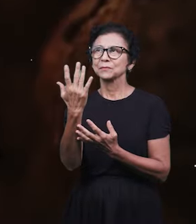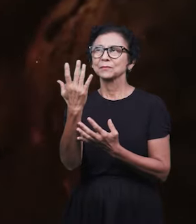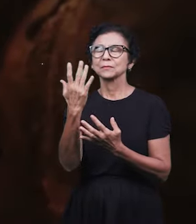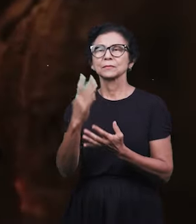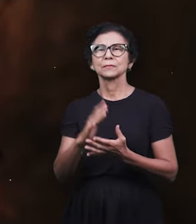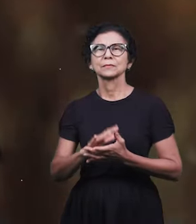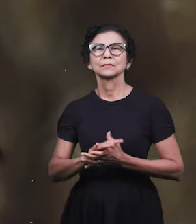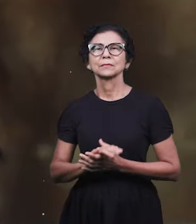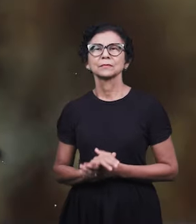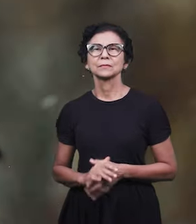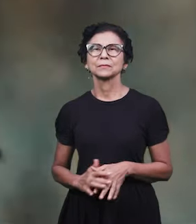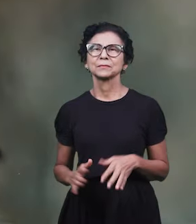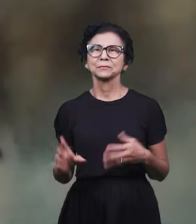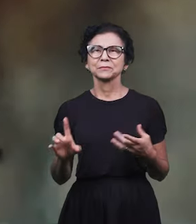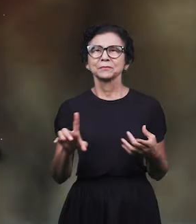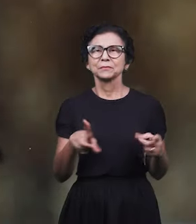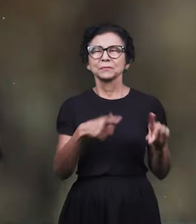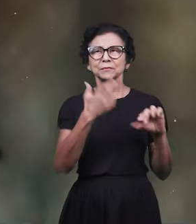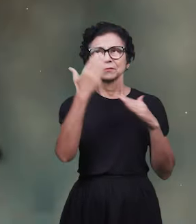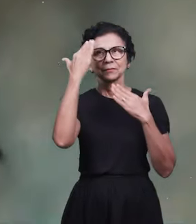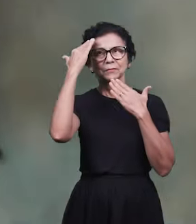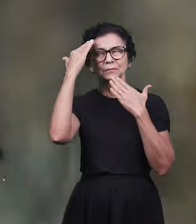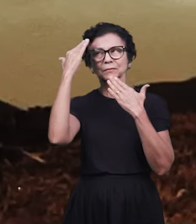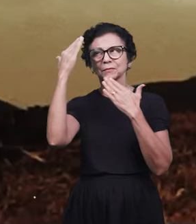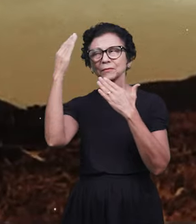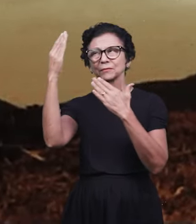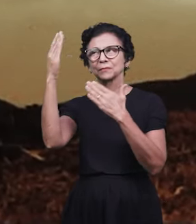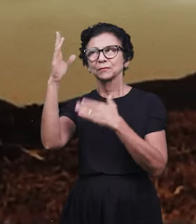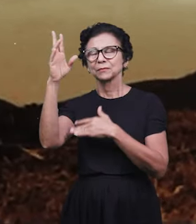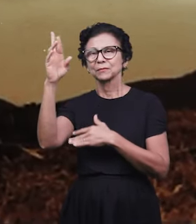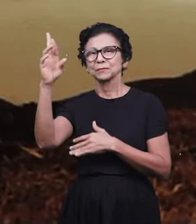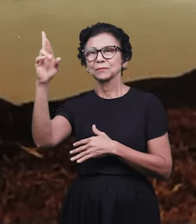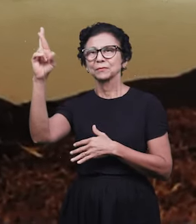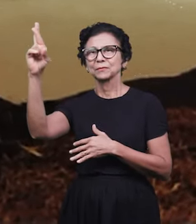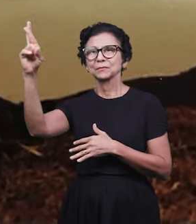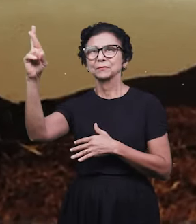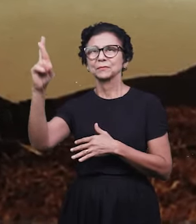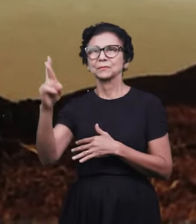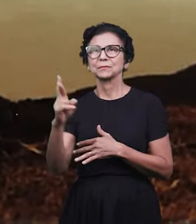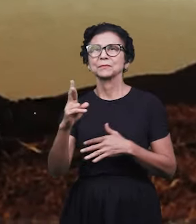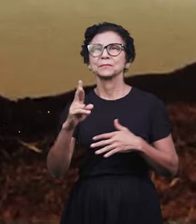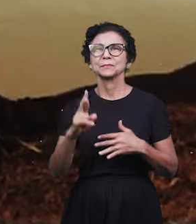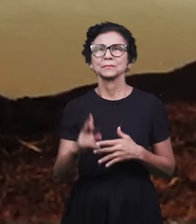como sacrifício da tarde.